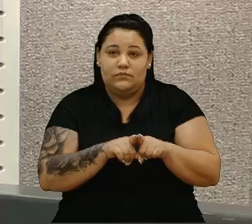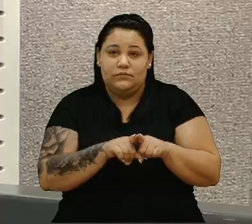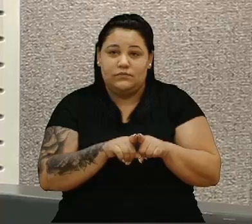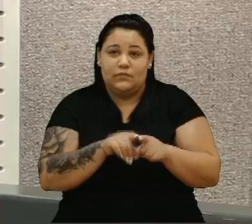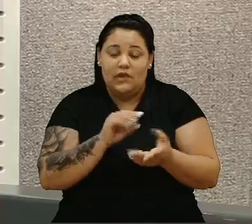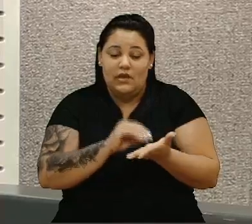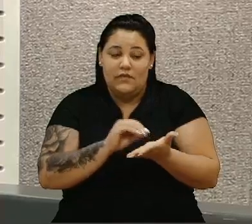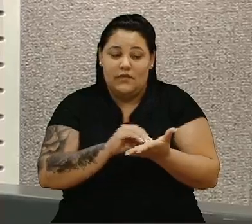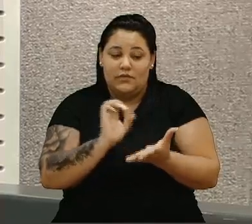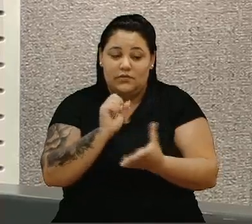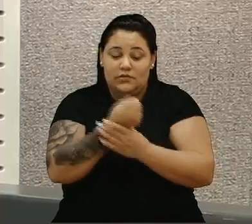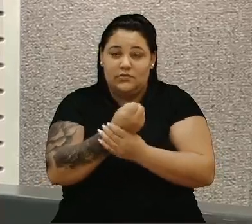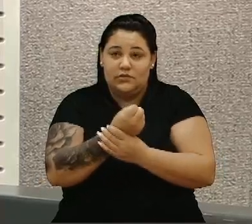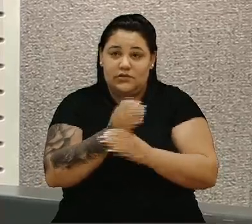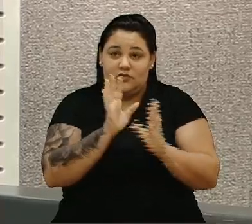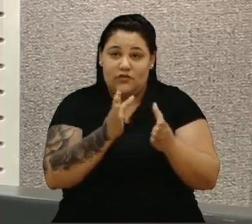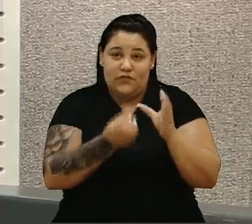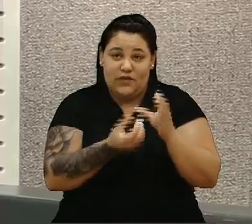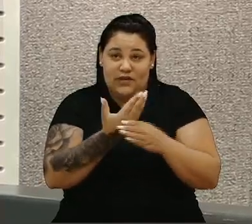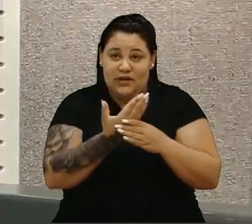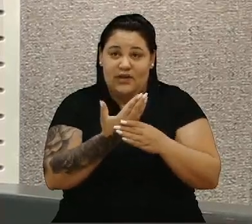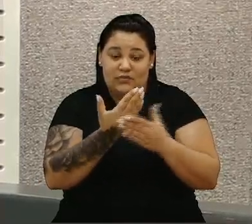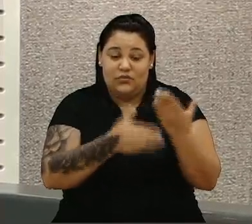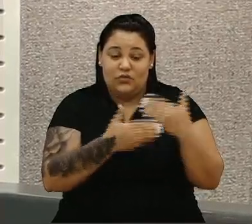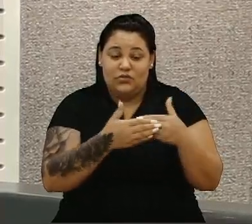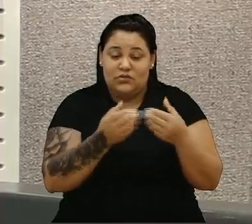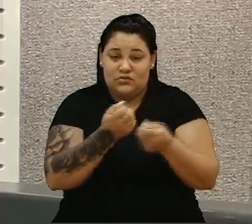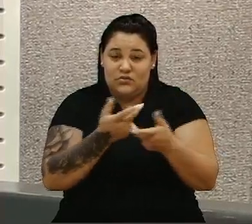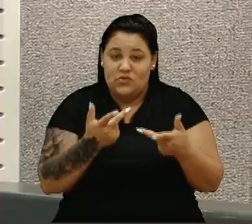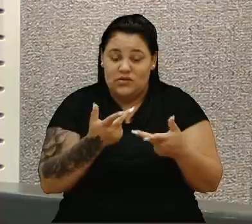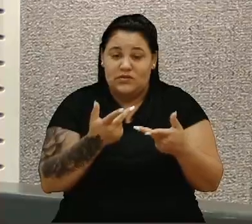insegurança, né, que foi gerada por tudo aquilo, e saber que poderia ser